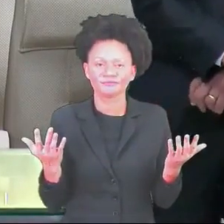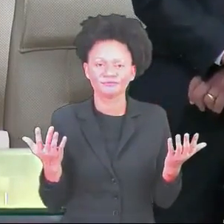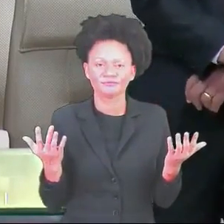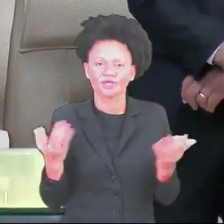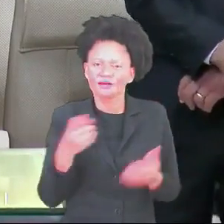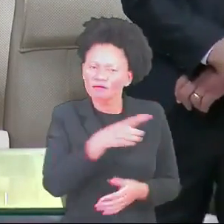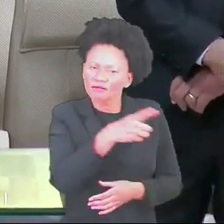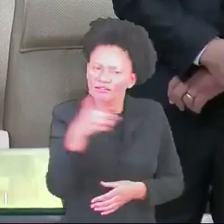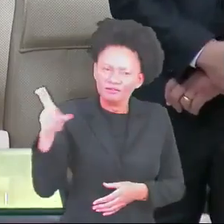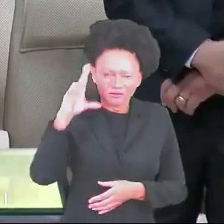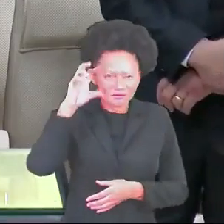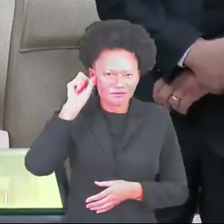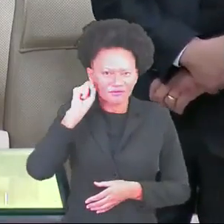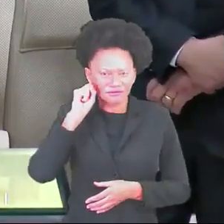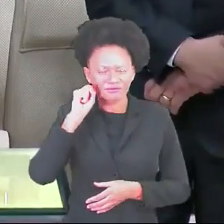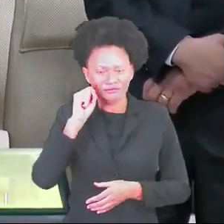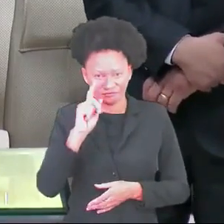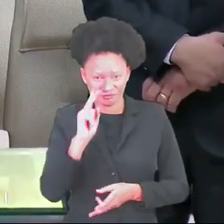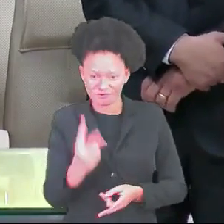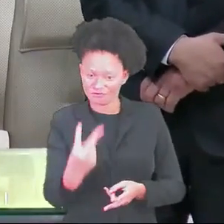Você está ouvindo?